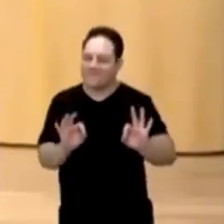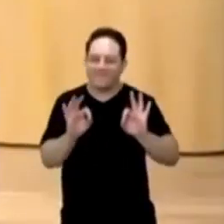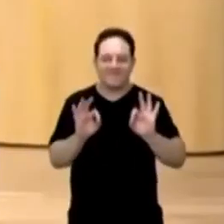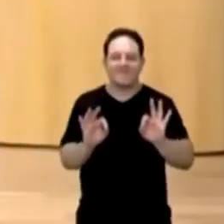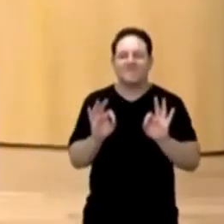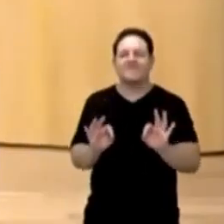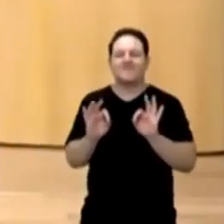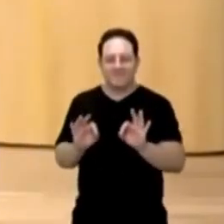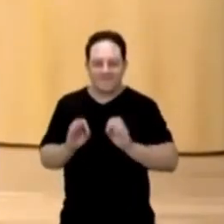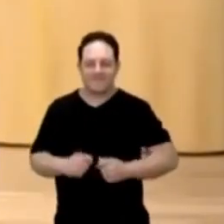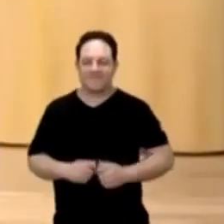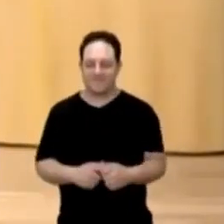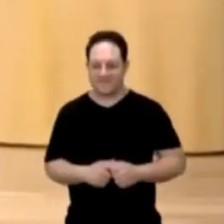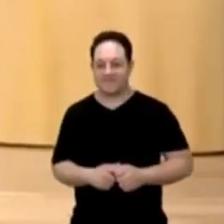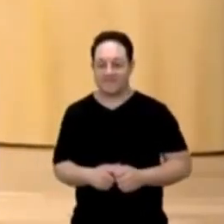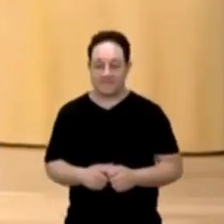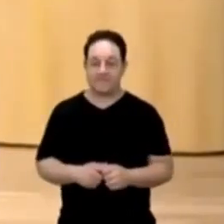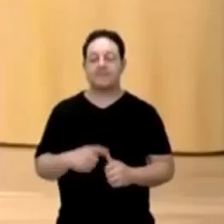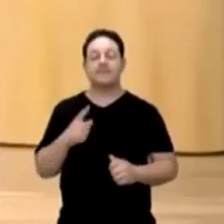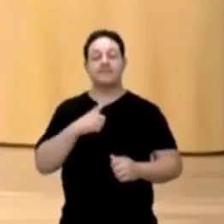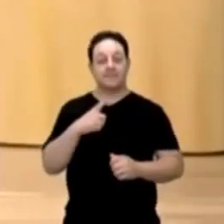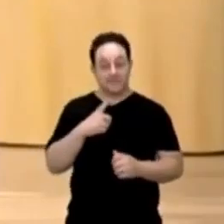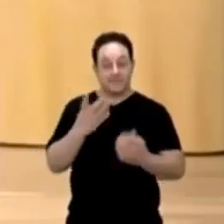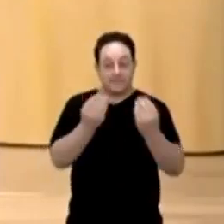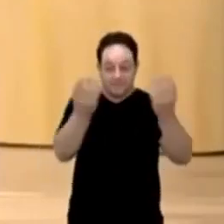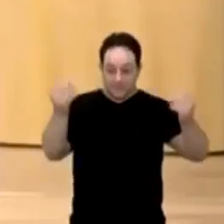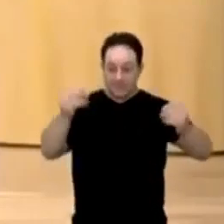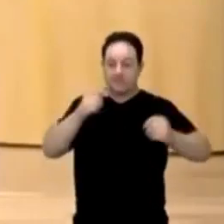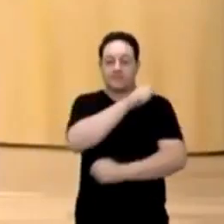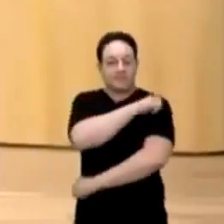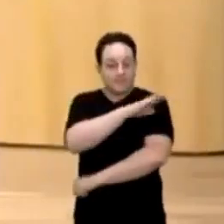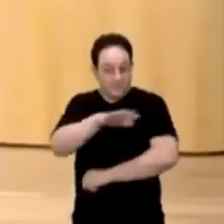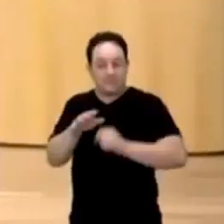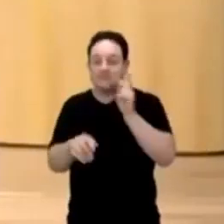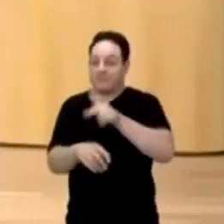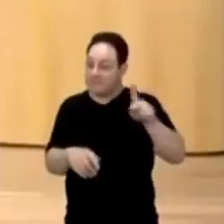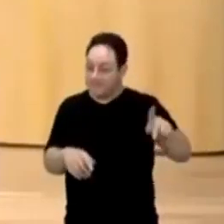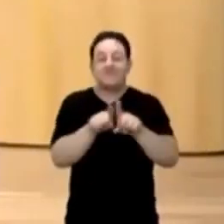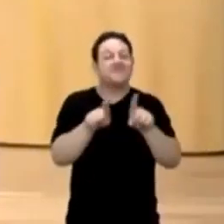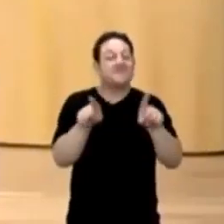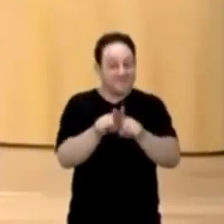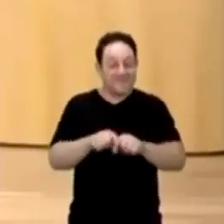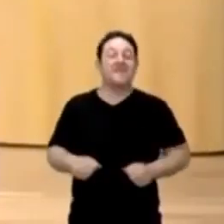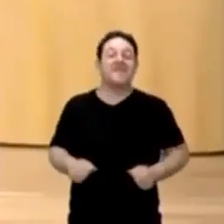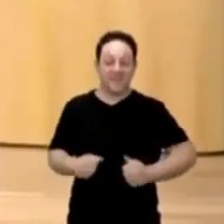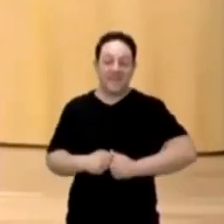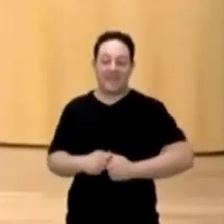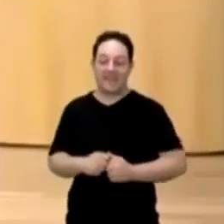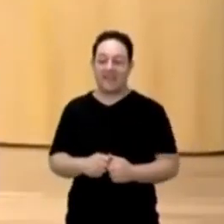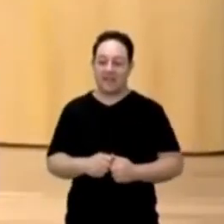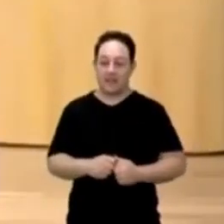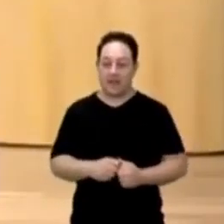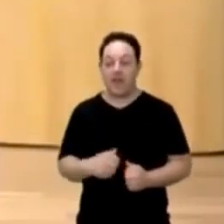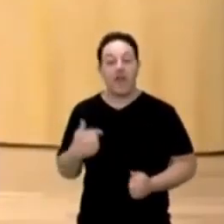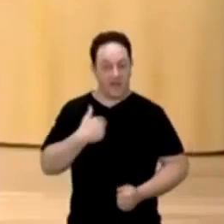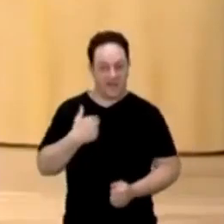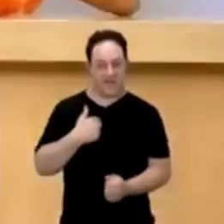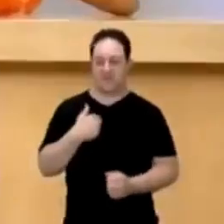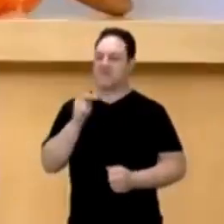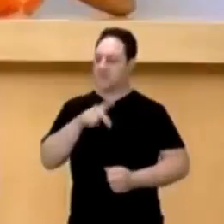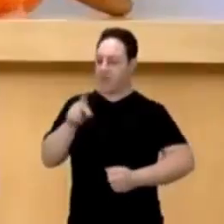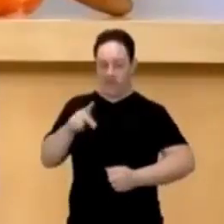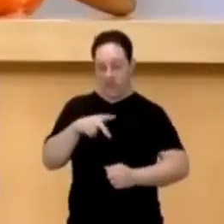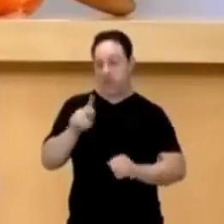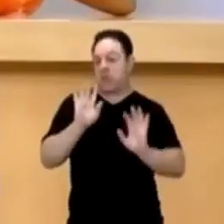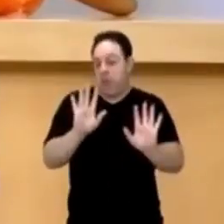certeza. Deve ter um monte de aluno e professor também. Professor? Olha, você é, Debbie. Eu sou professora,